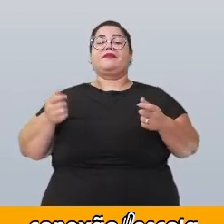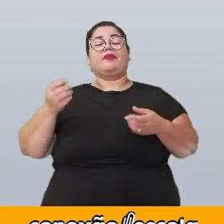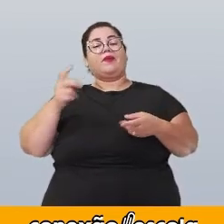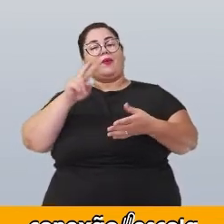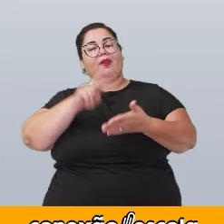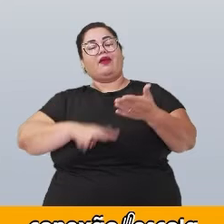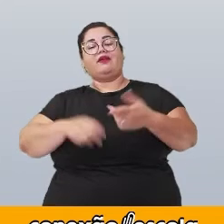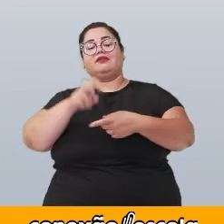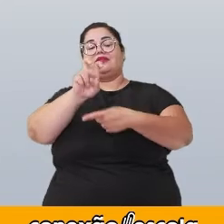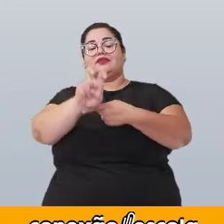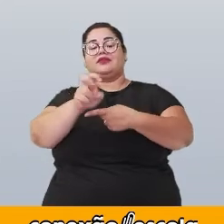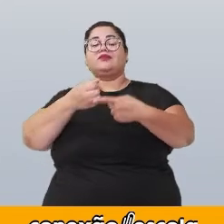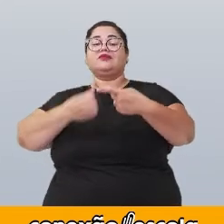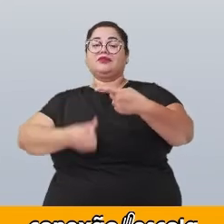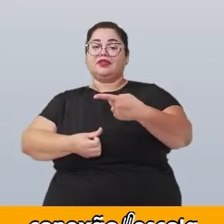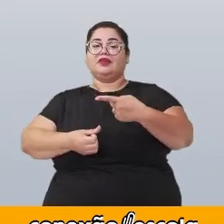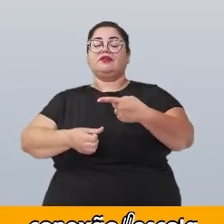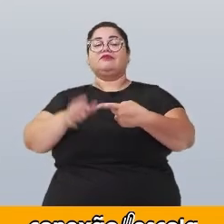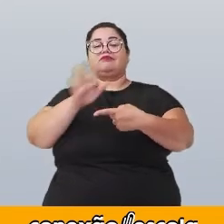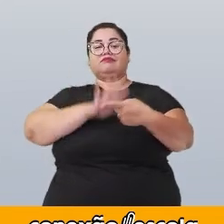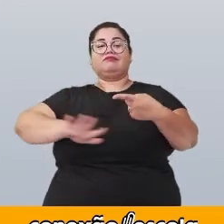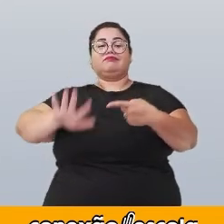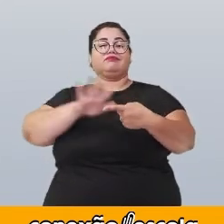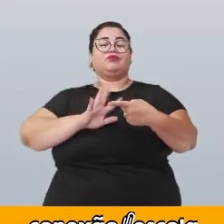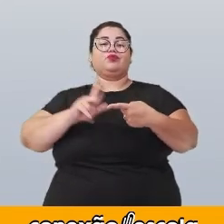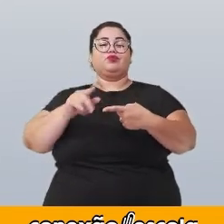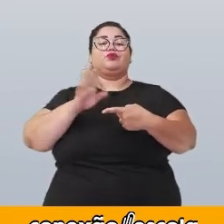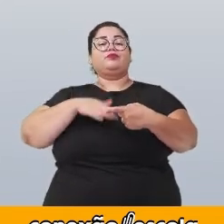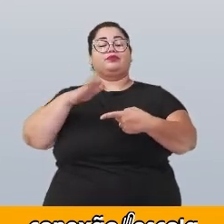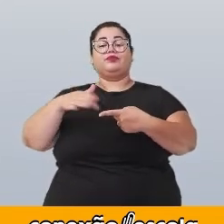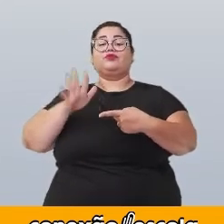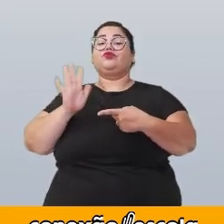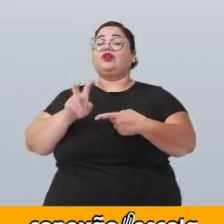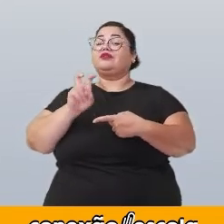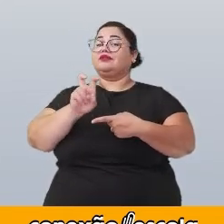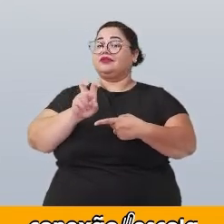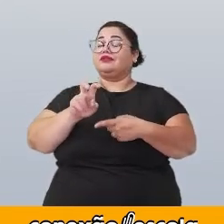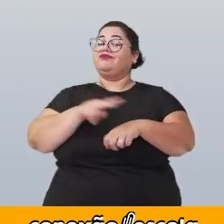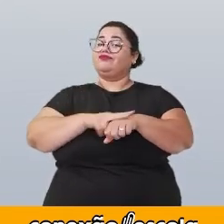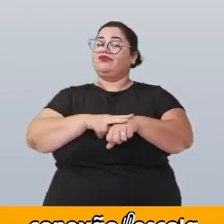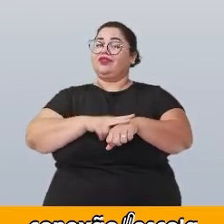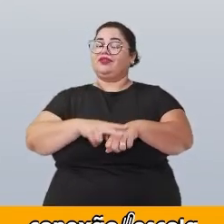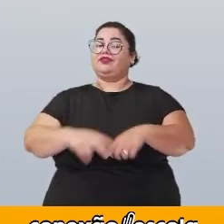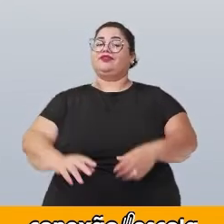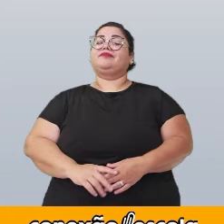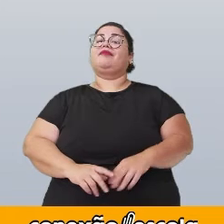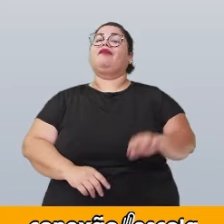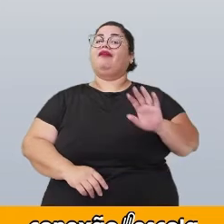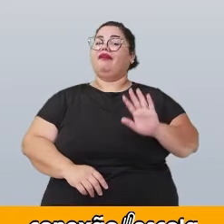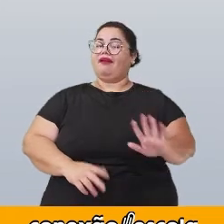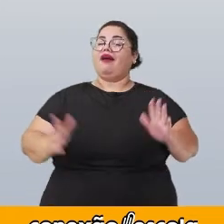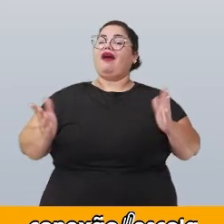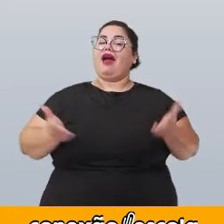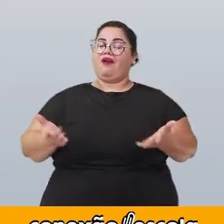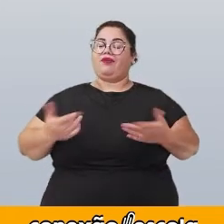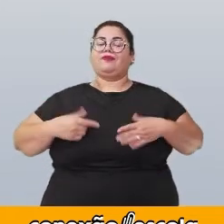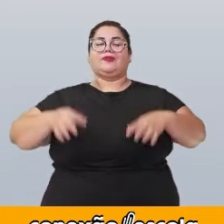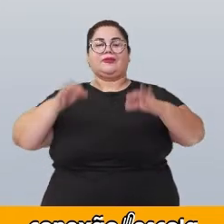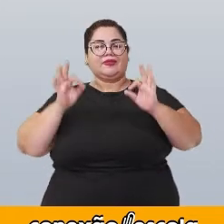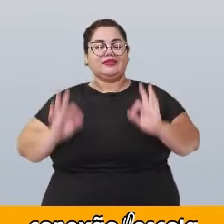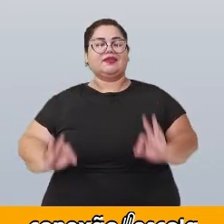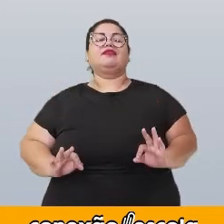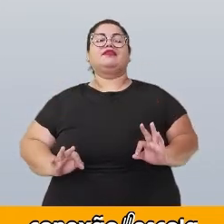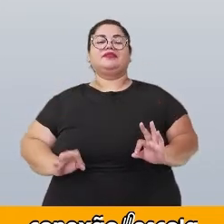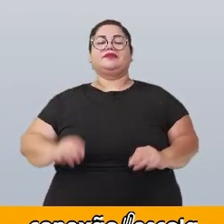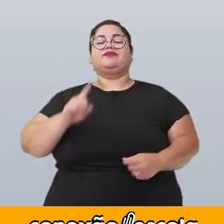leio 5/6 da figura foram pintados de verde. Agora eu tenho